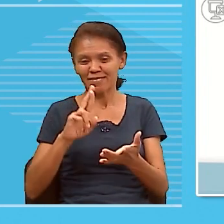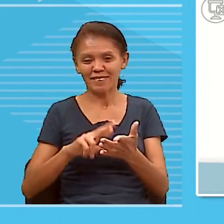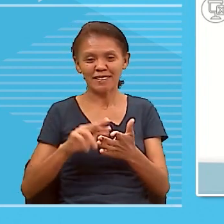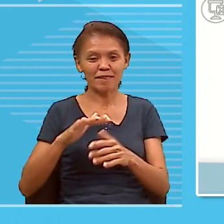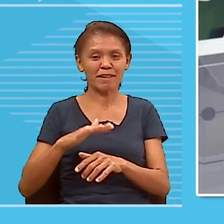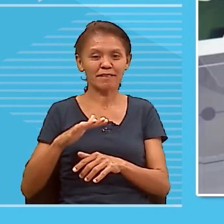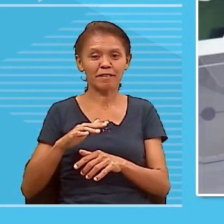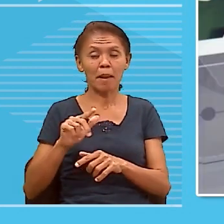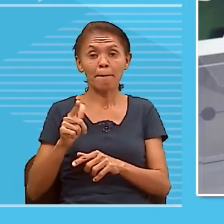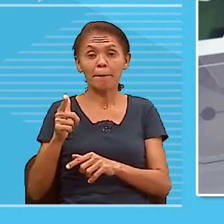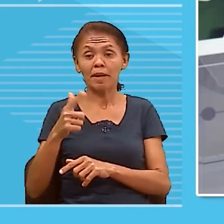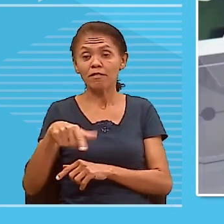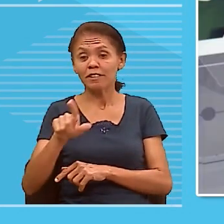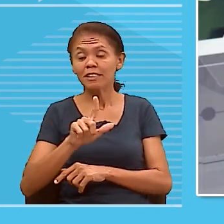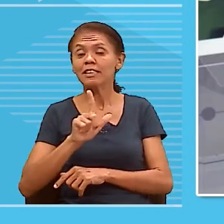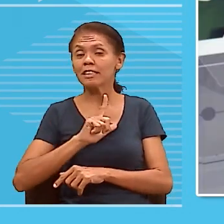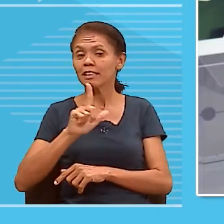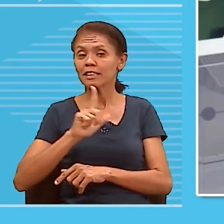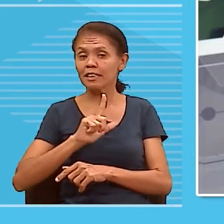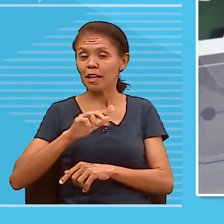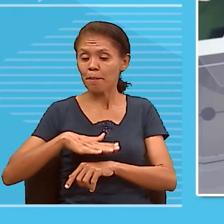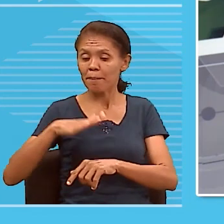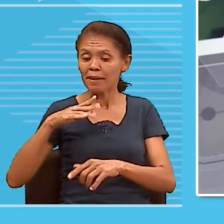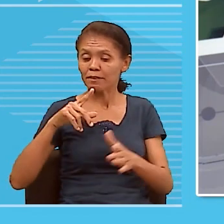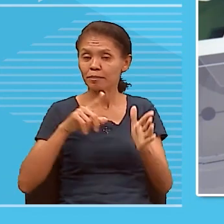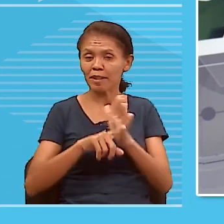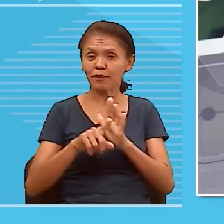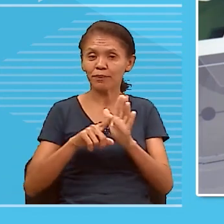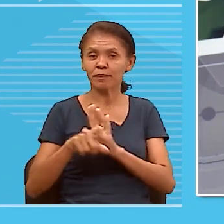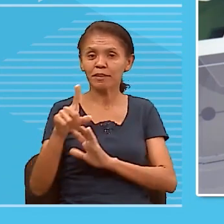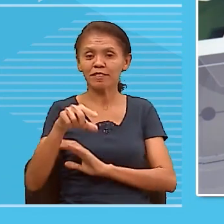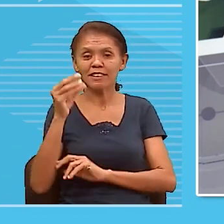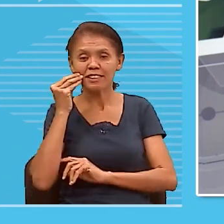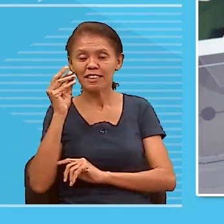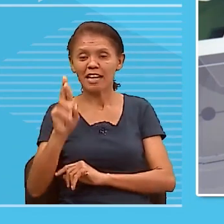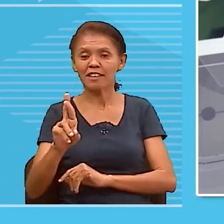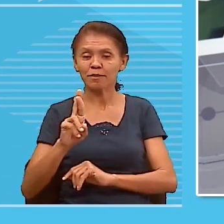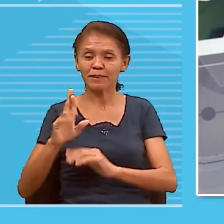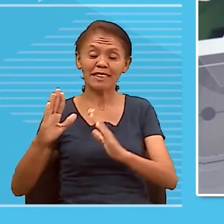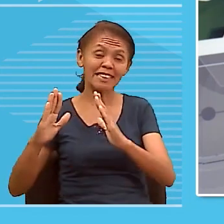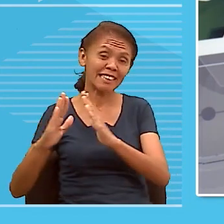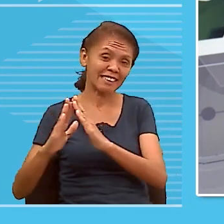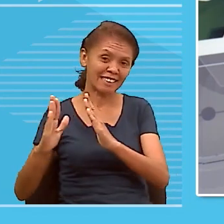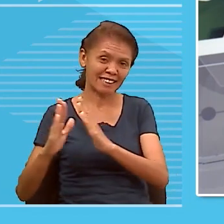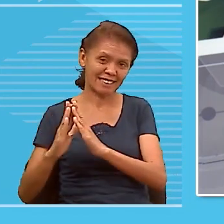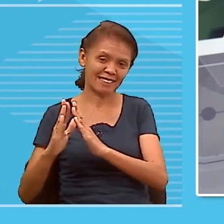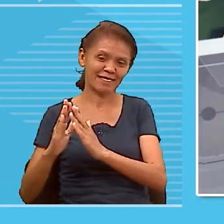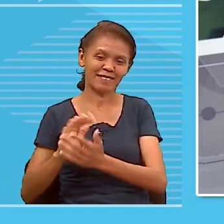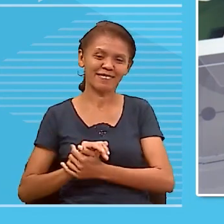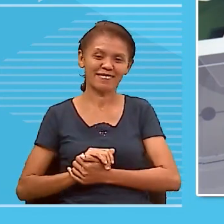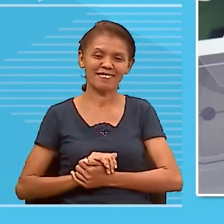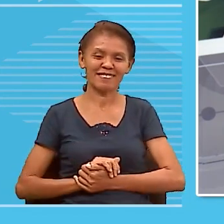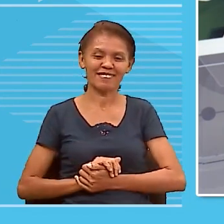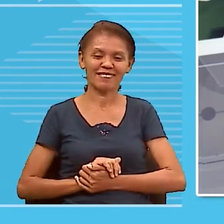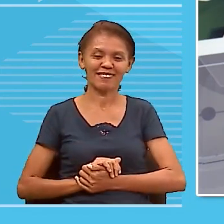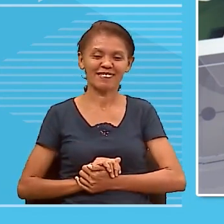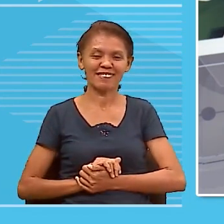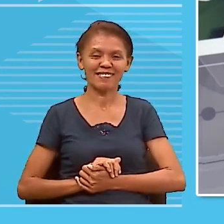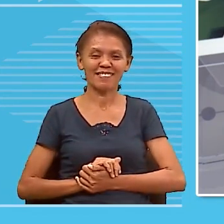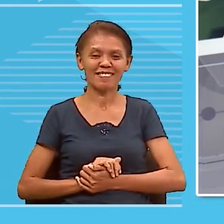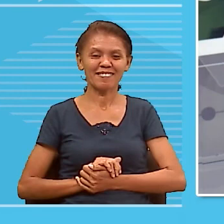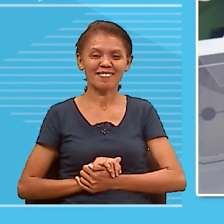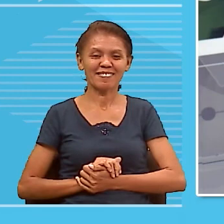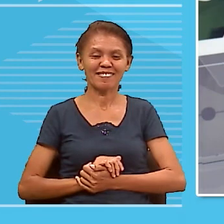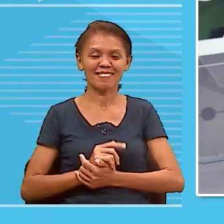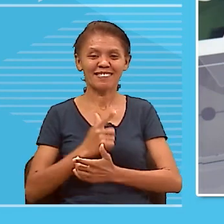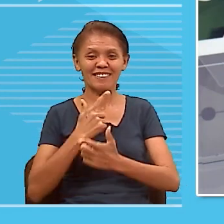umas aí com vocês e vocês aproveitem fazem aí em casa tá eu espero